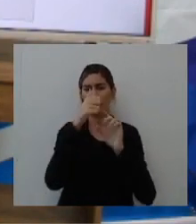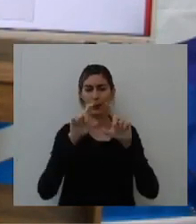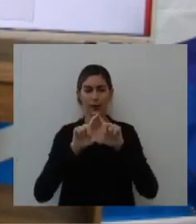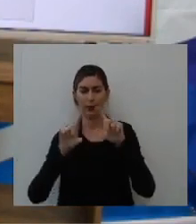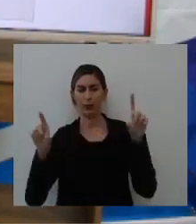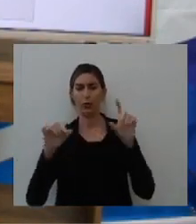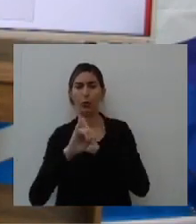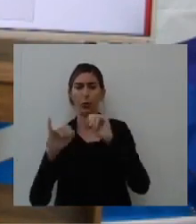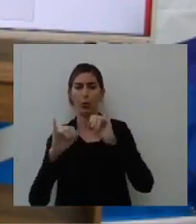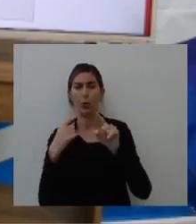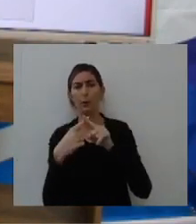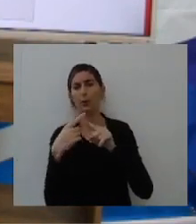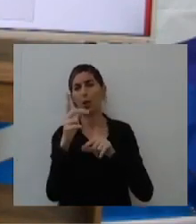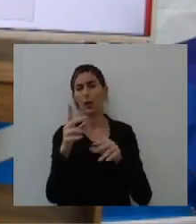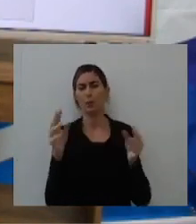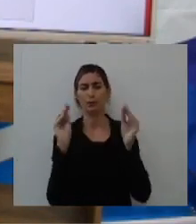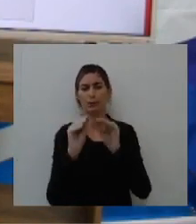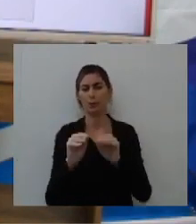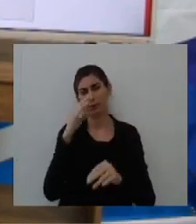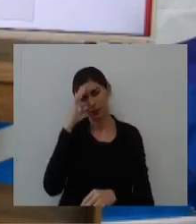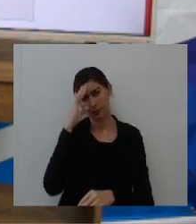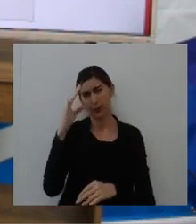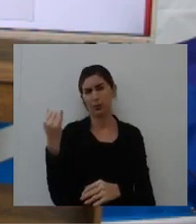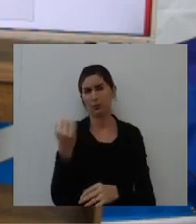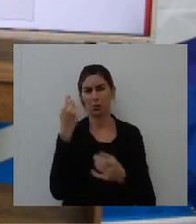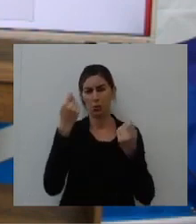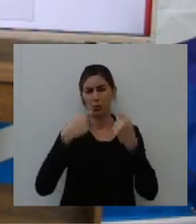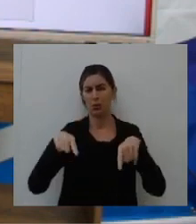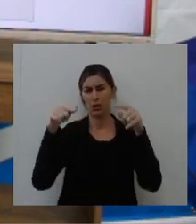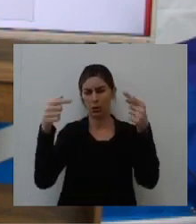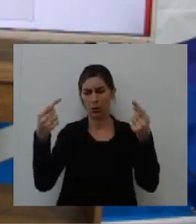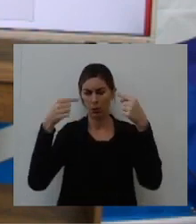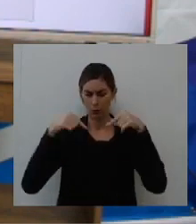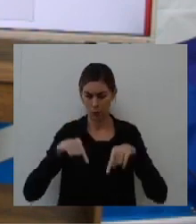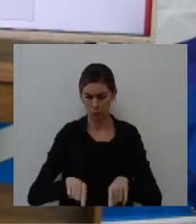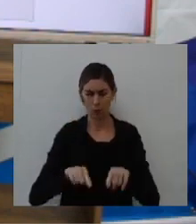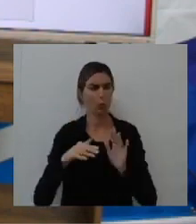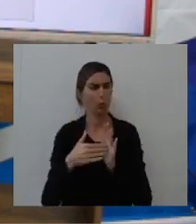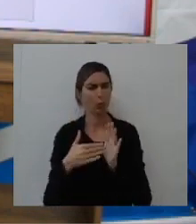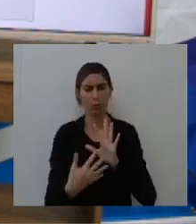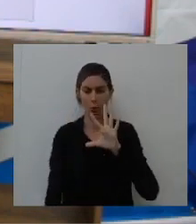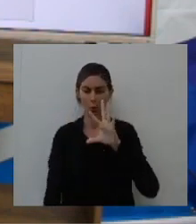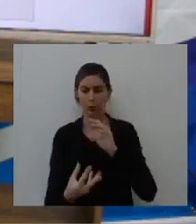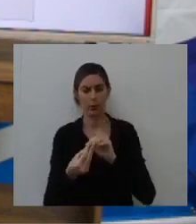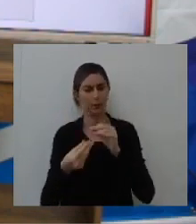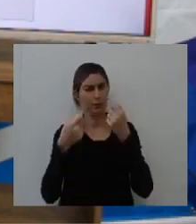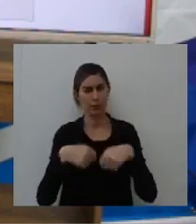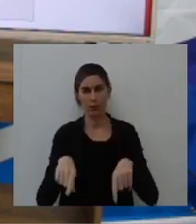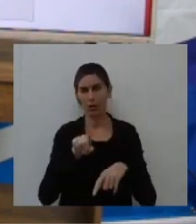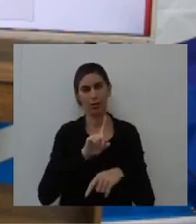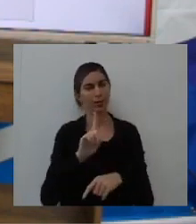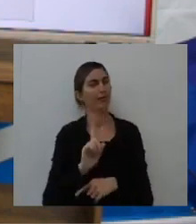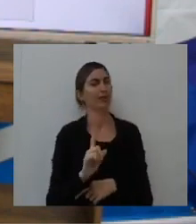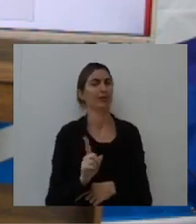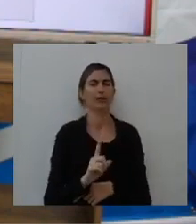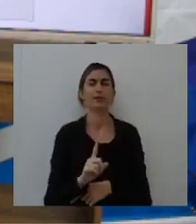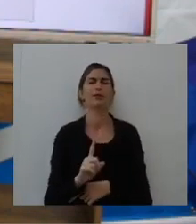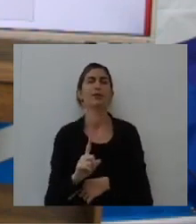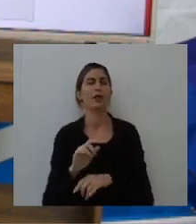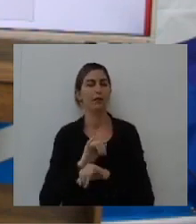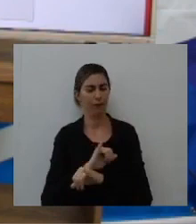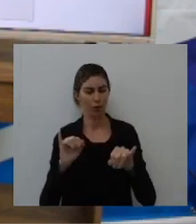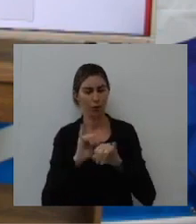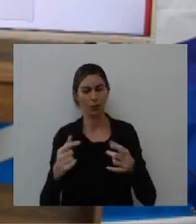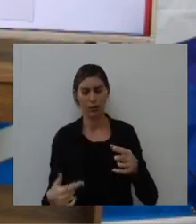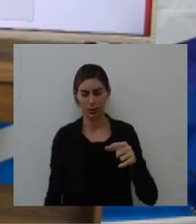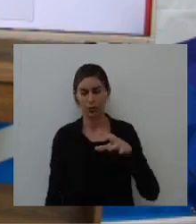das notícias, porque lá que está o essencial, então eu não preciso das informações complementares. Não é bem isso. As